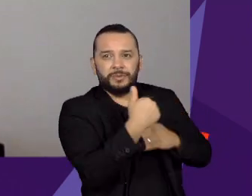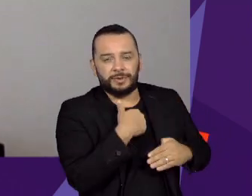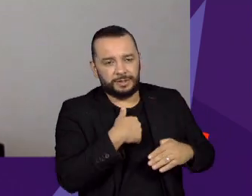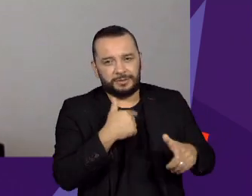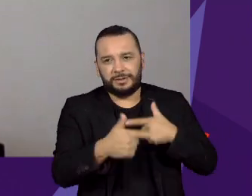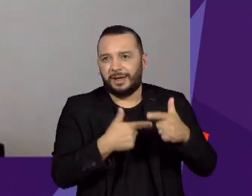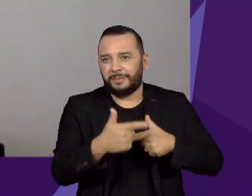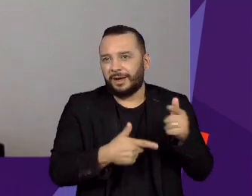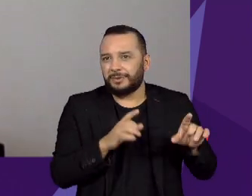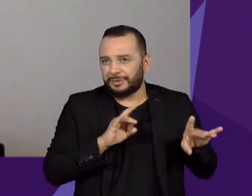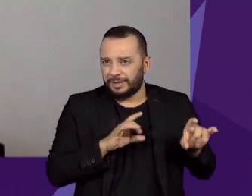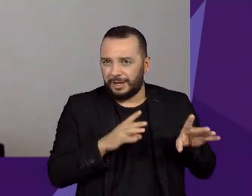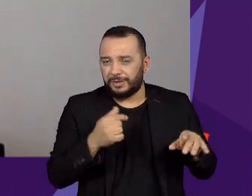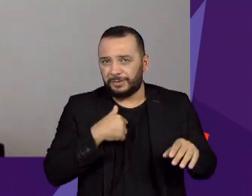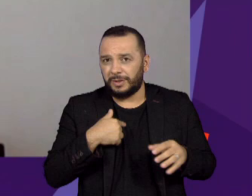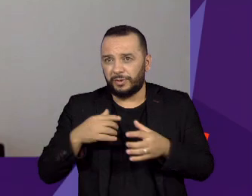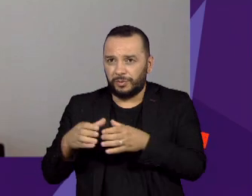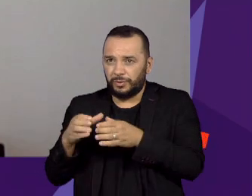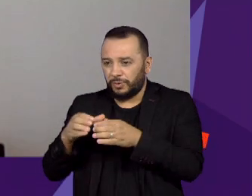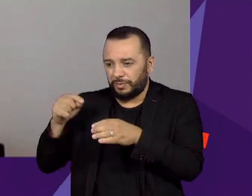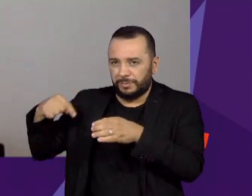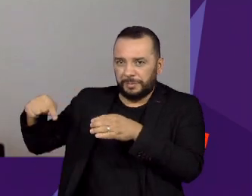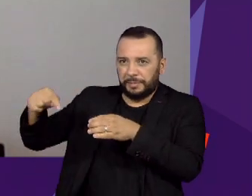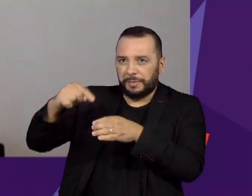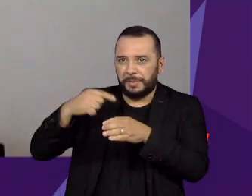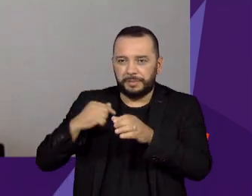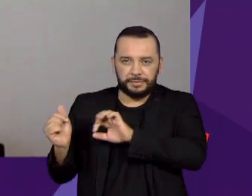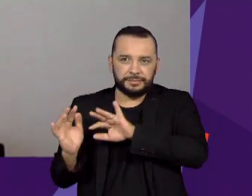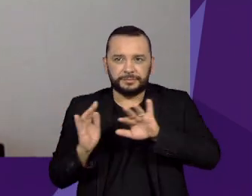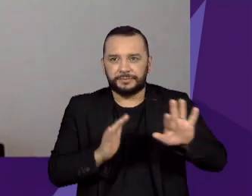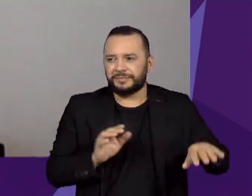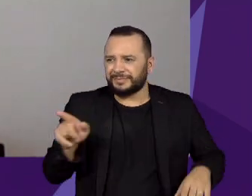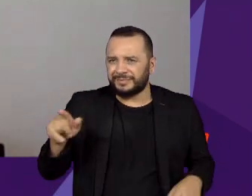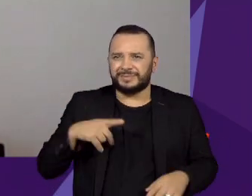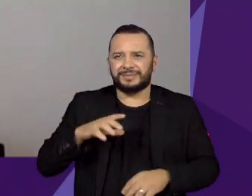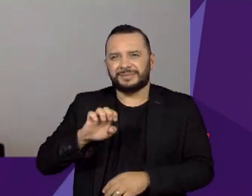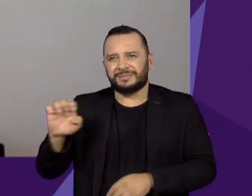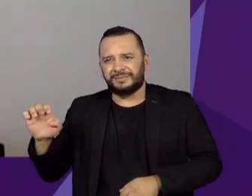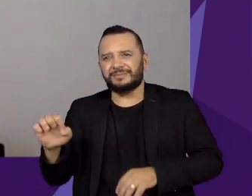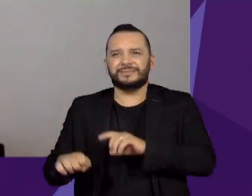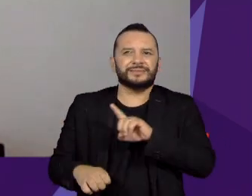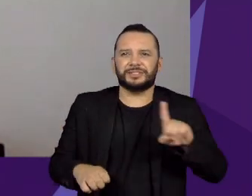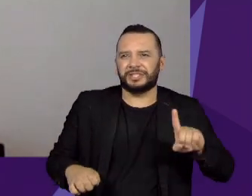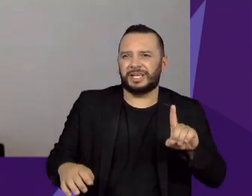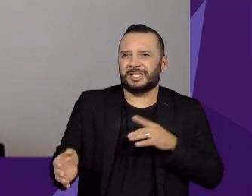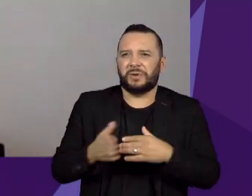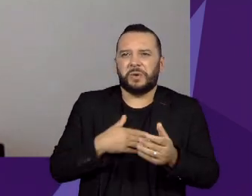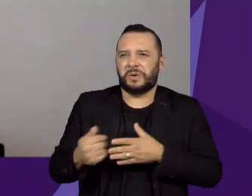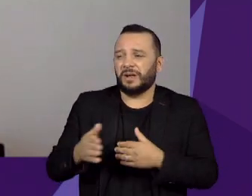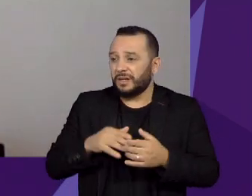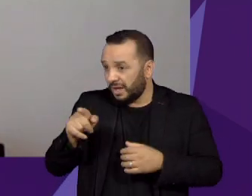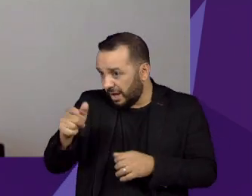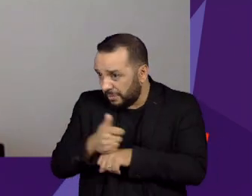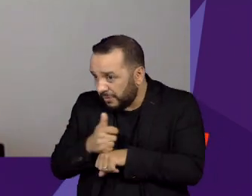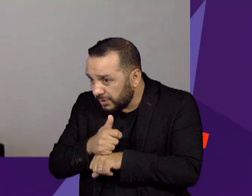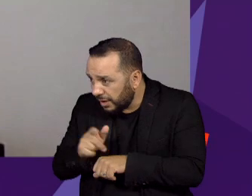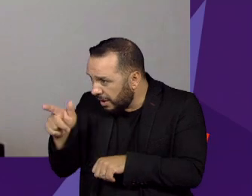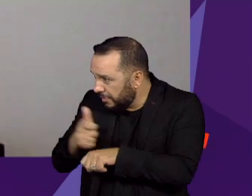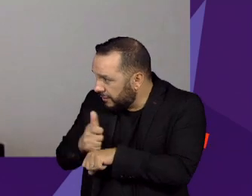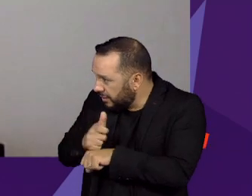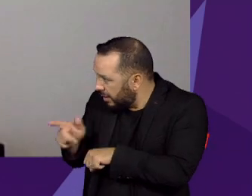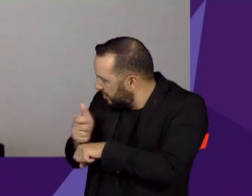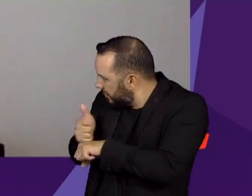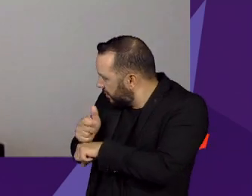minha equipe, se você olhar, eu não queria saber se o cara era de esquerda ou de direita, eu não queria saber a cor do gato, eu queria saber se pegava o